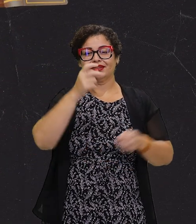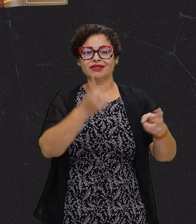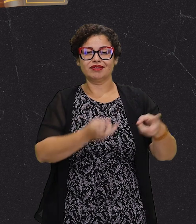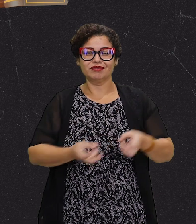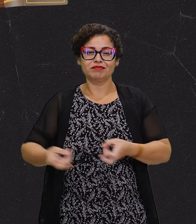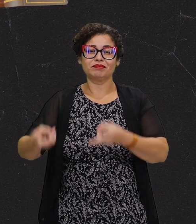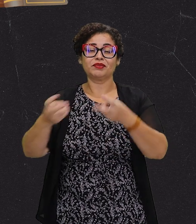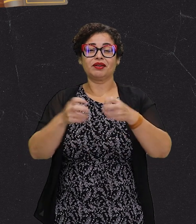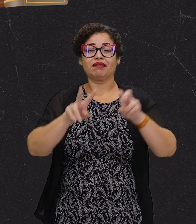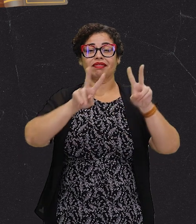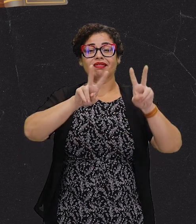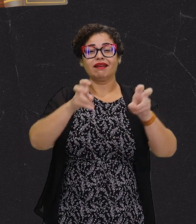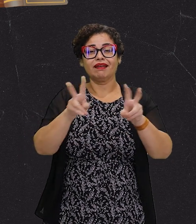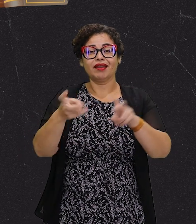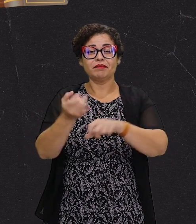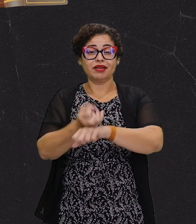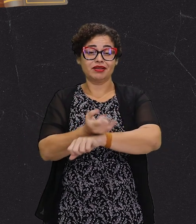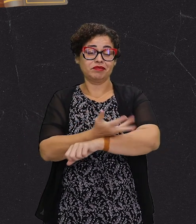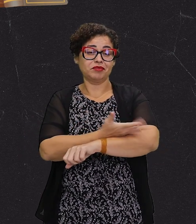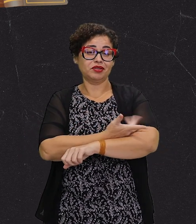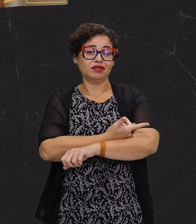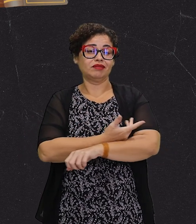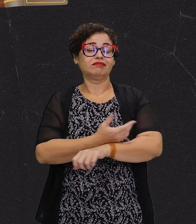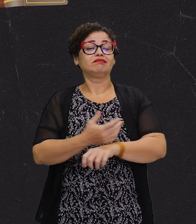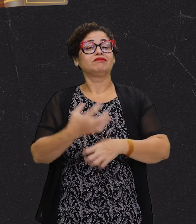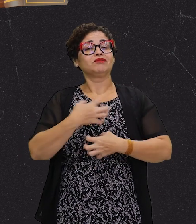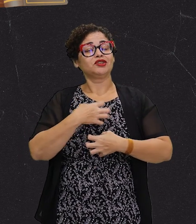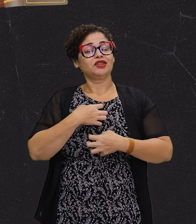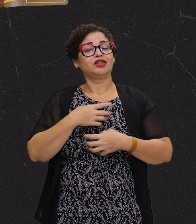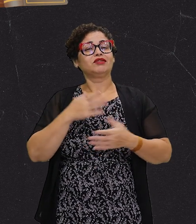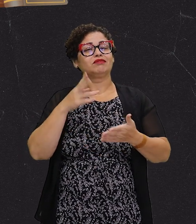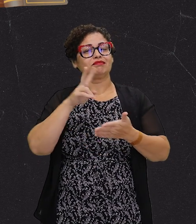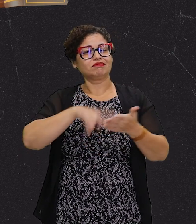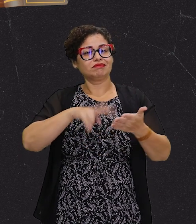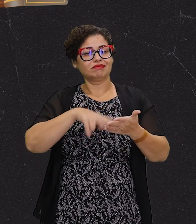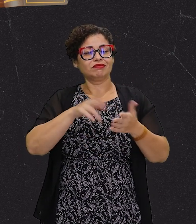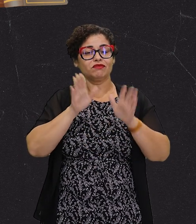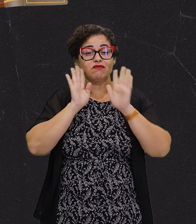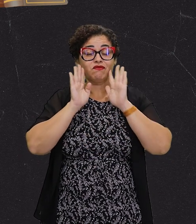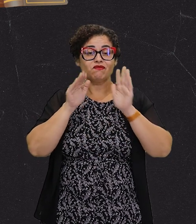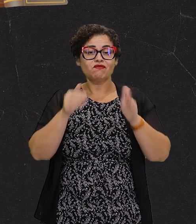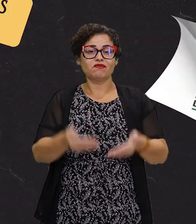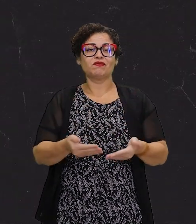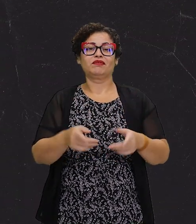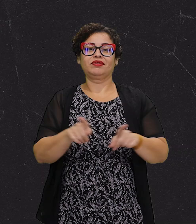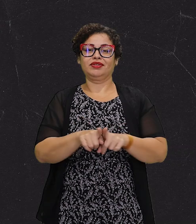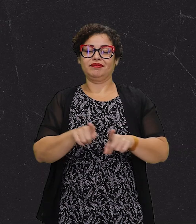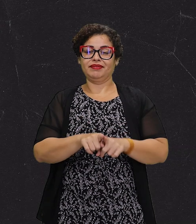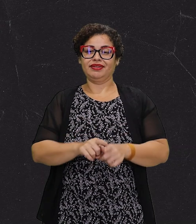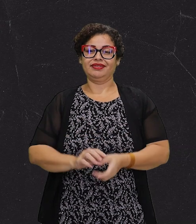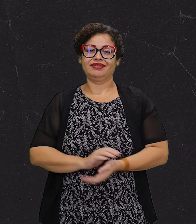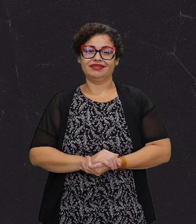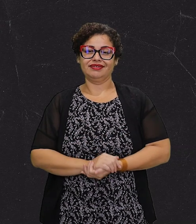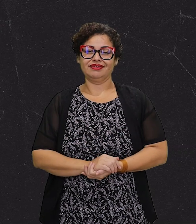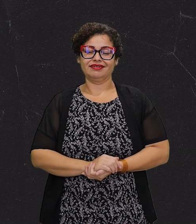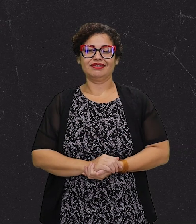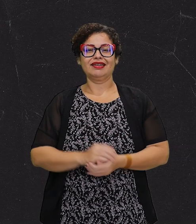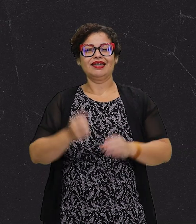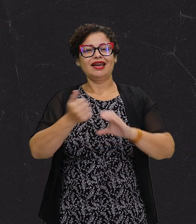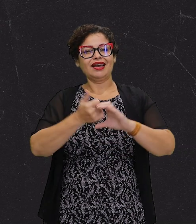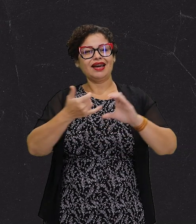explorar temas e emoções de forma intensa e concentrada. Dentre